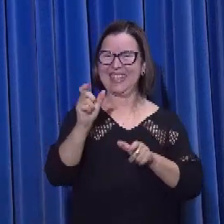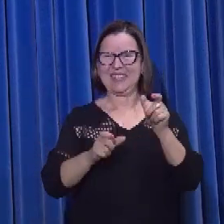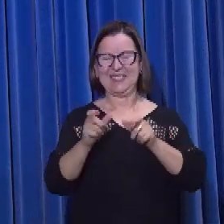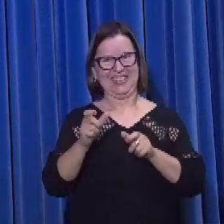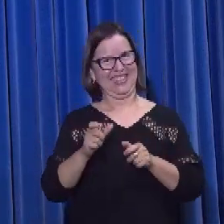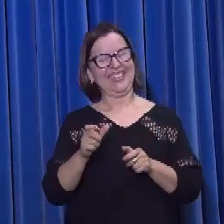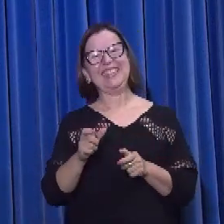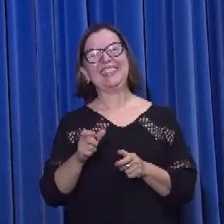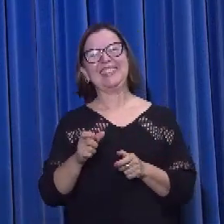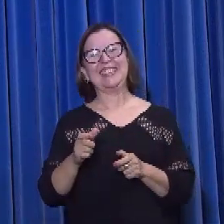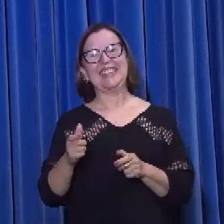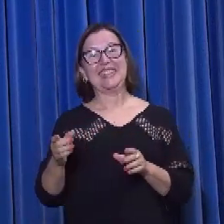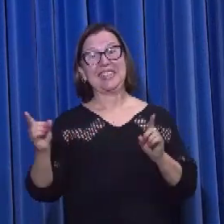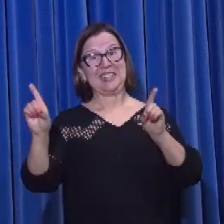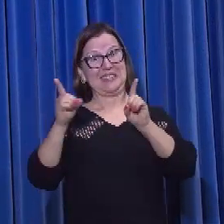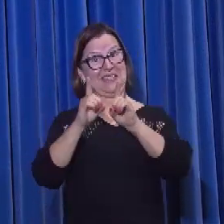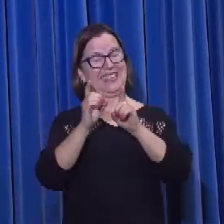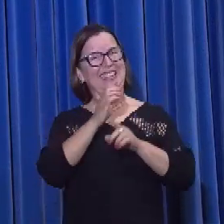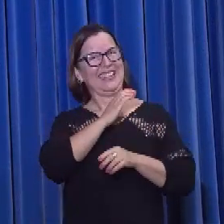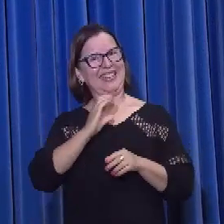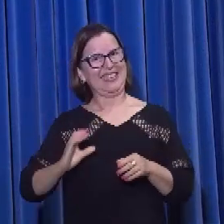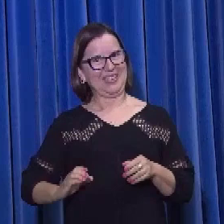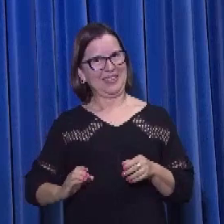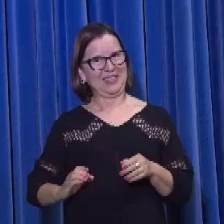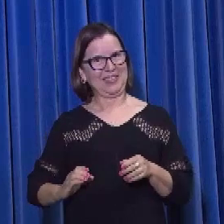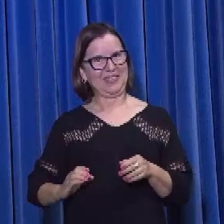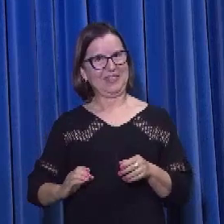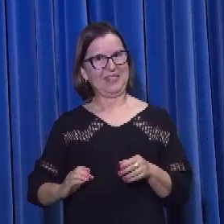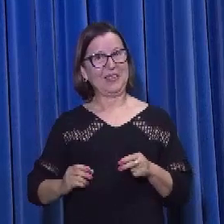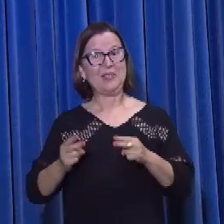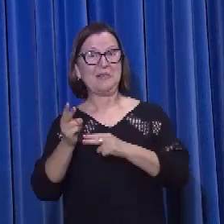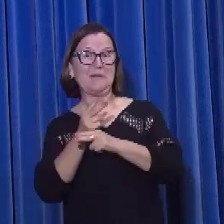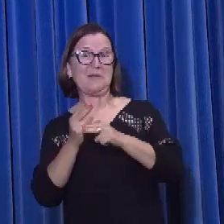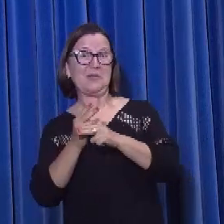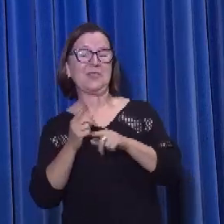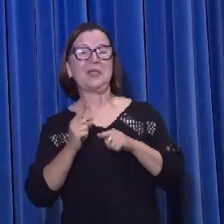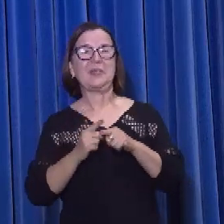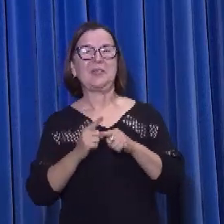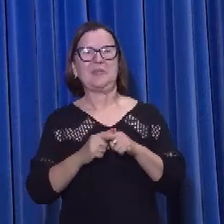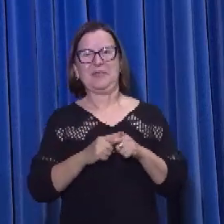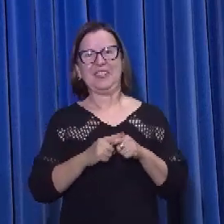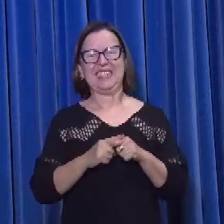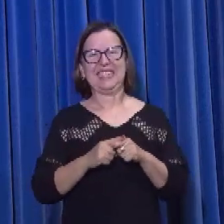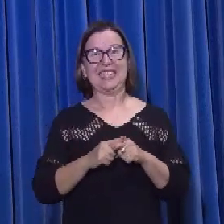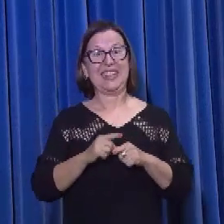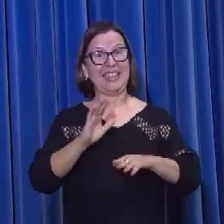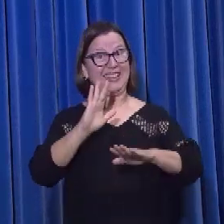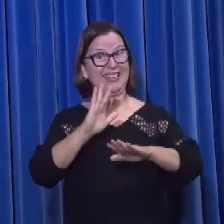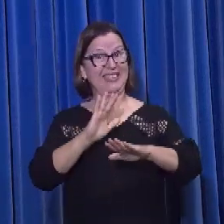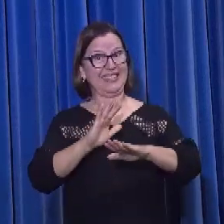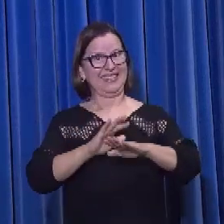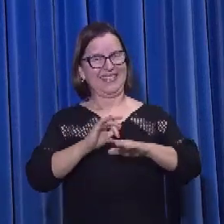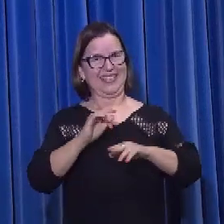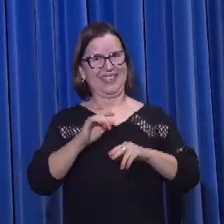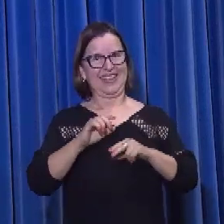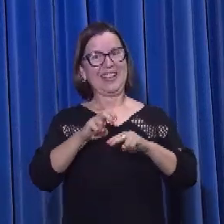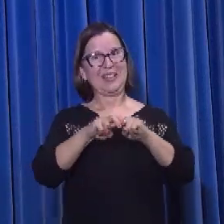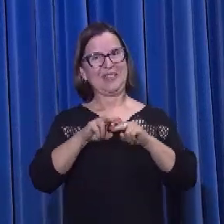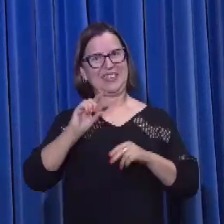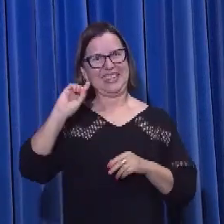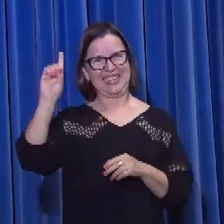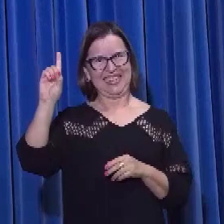vida, foi ressuscitado espiritualmente. Só para lembrar os irmãos, todos